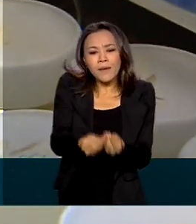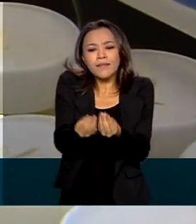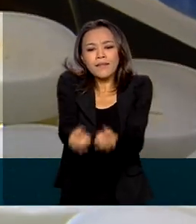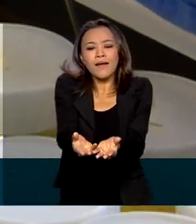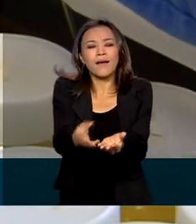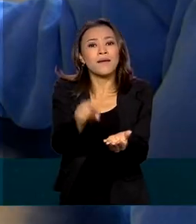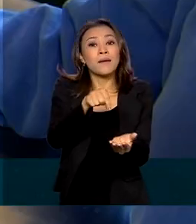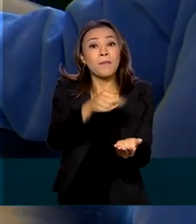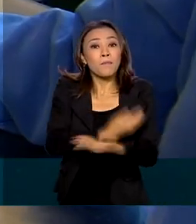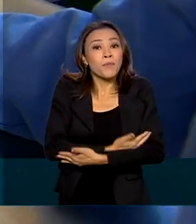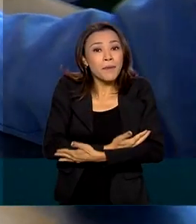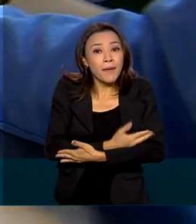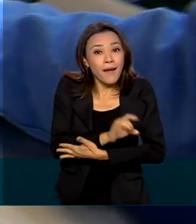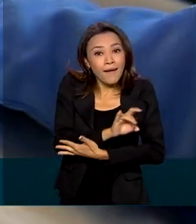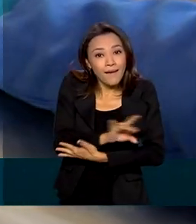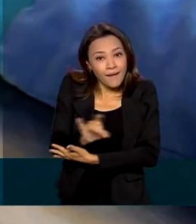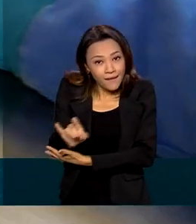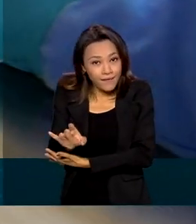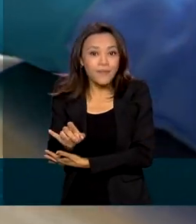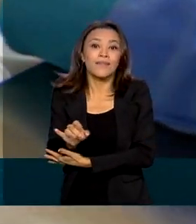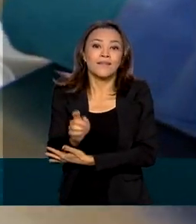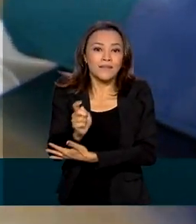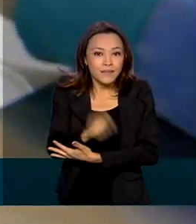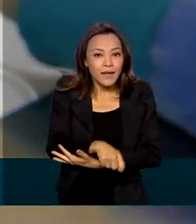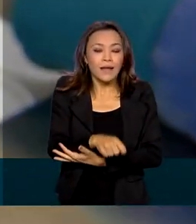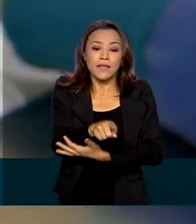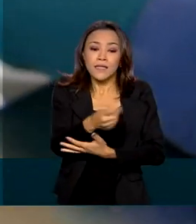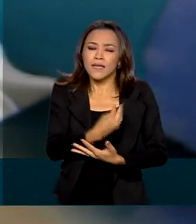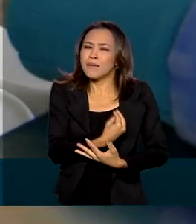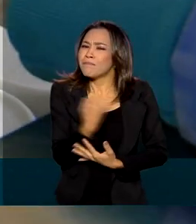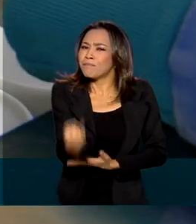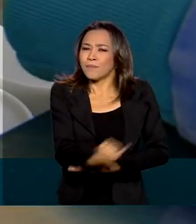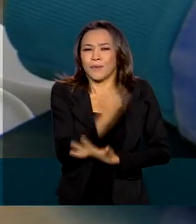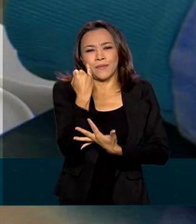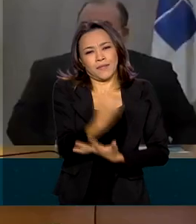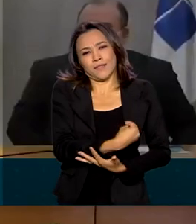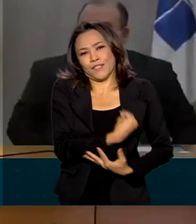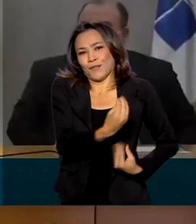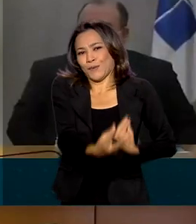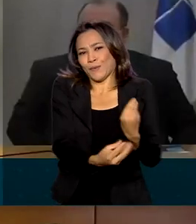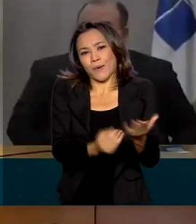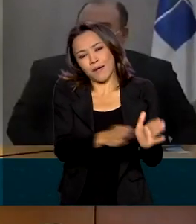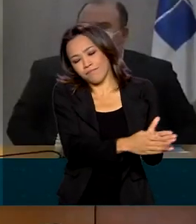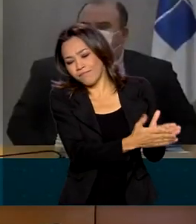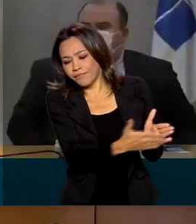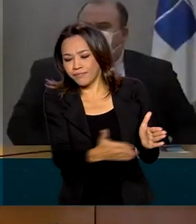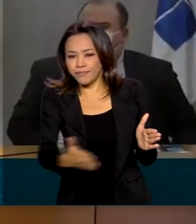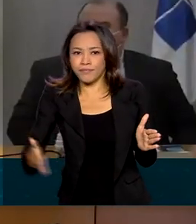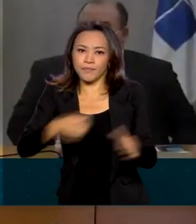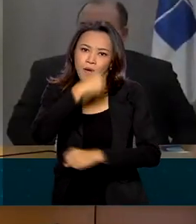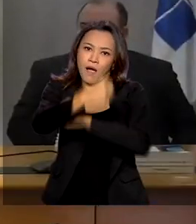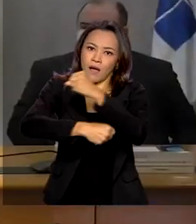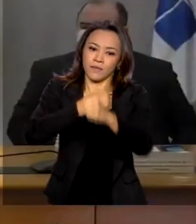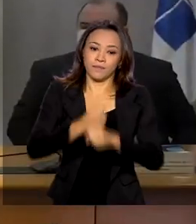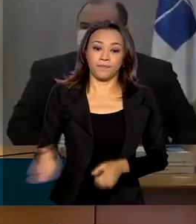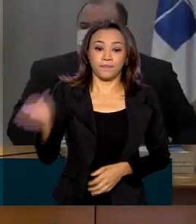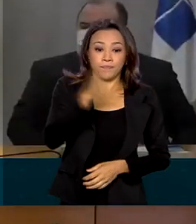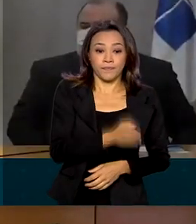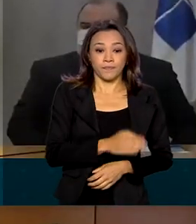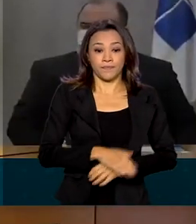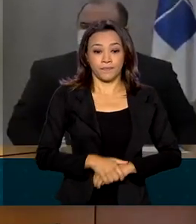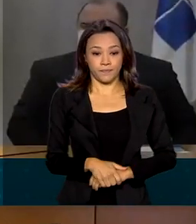cada refeição. E as doações são importantes durante todo o ano. De janeiro a dezembro de